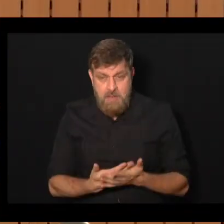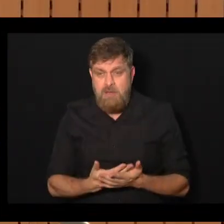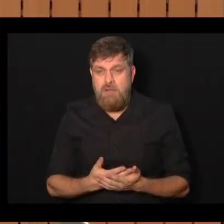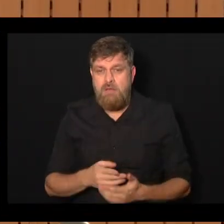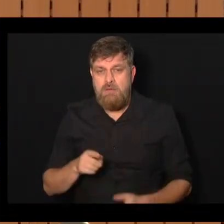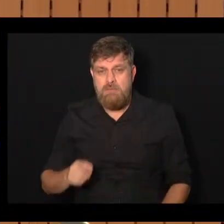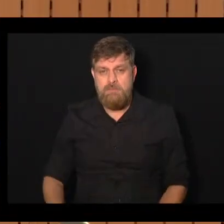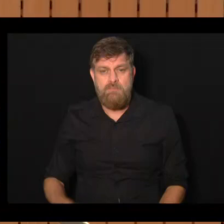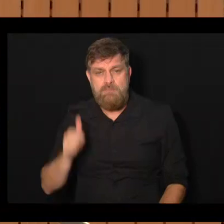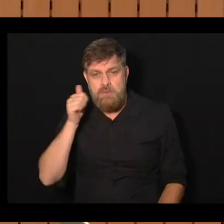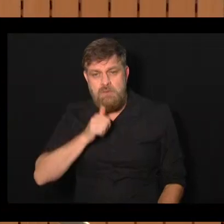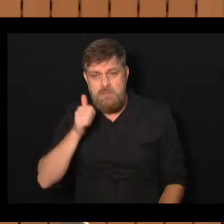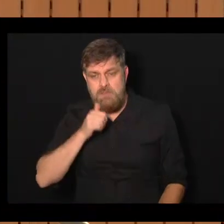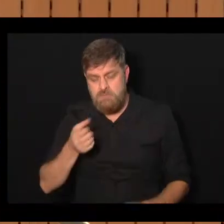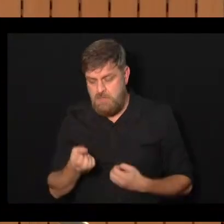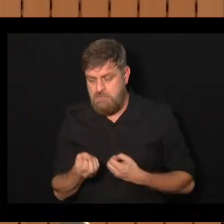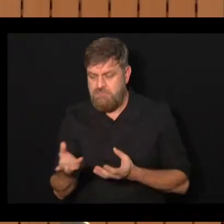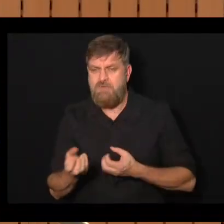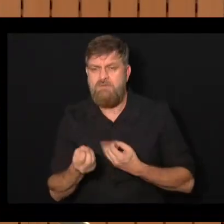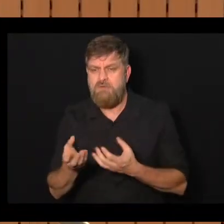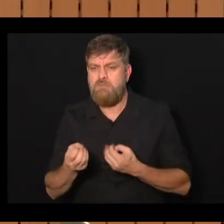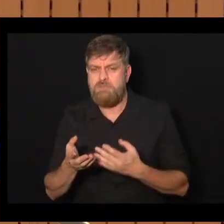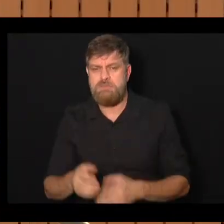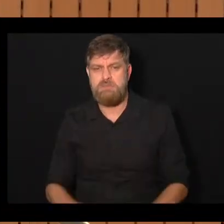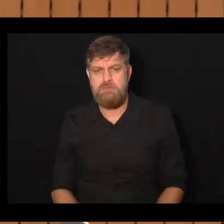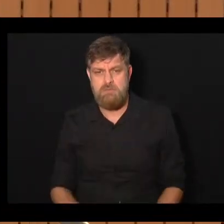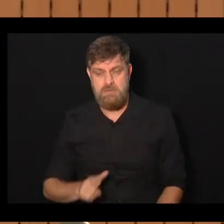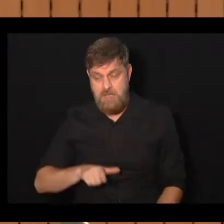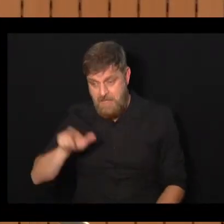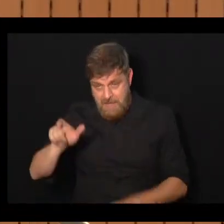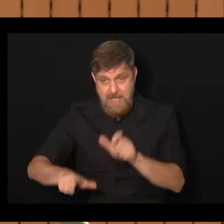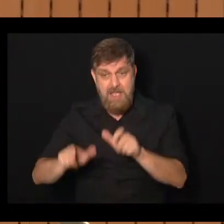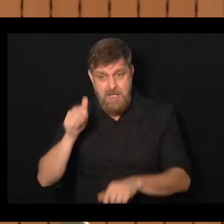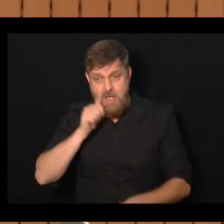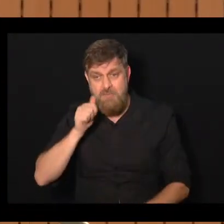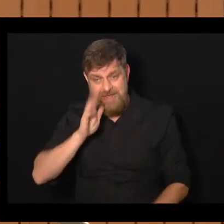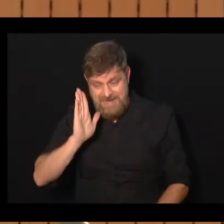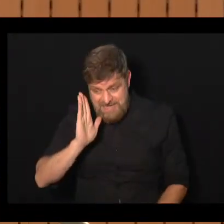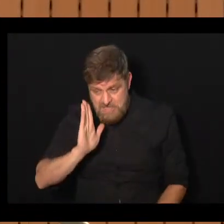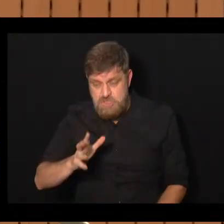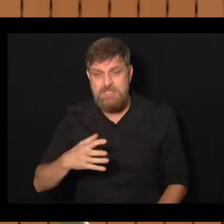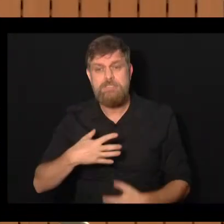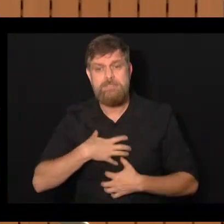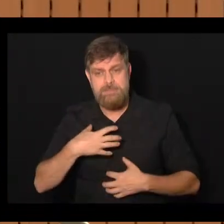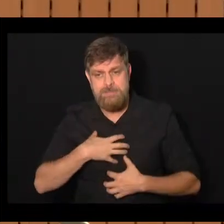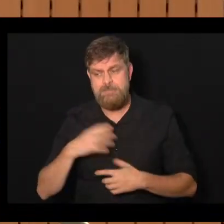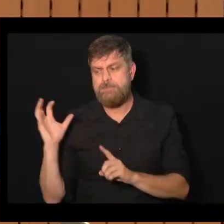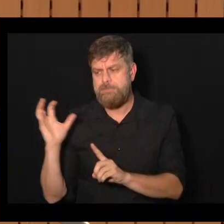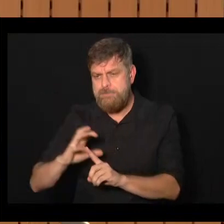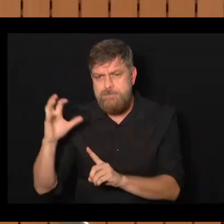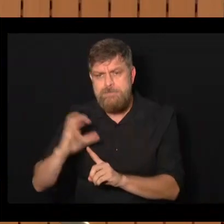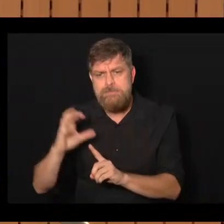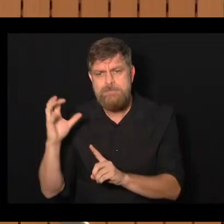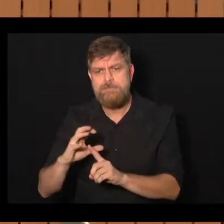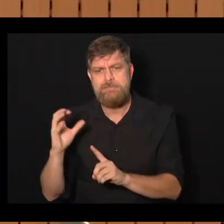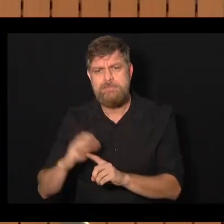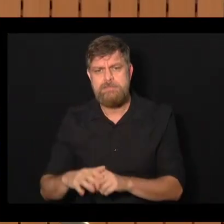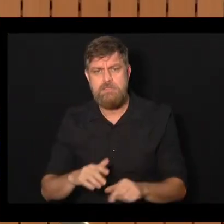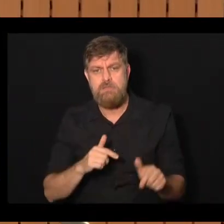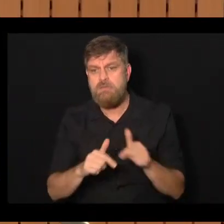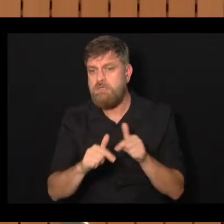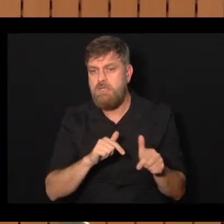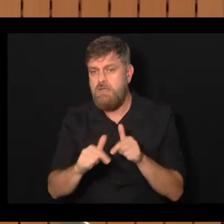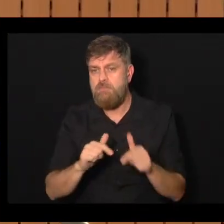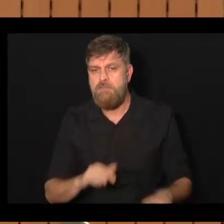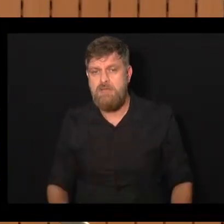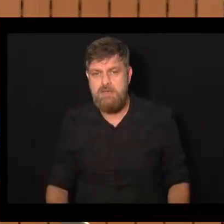mulheres trouxeram, que muitas delas passaram por processos de assédio moral no trabalho ao